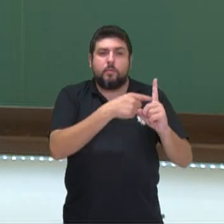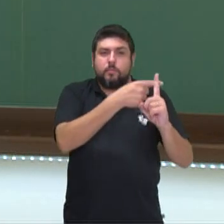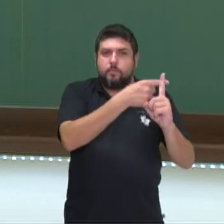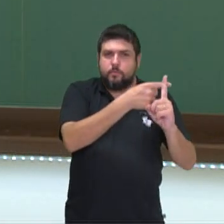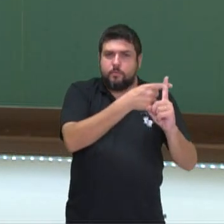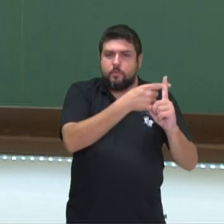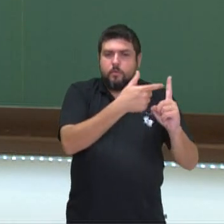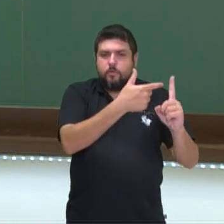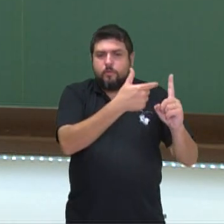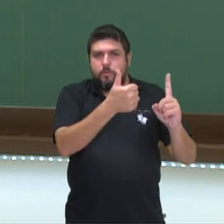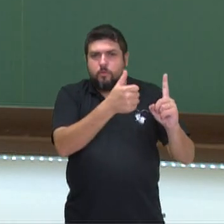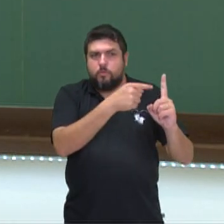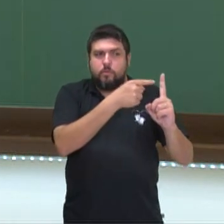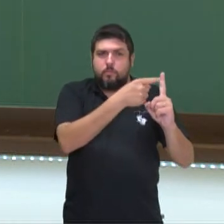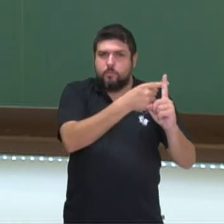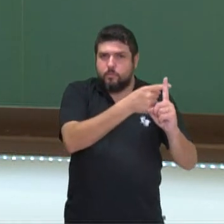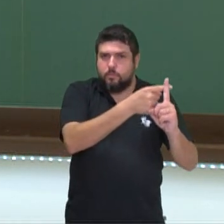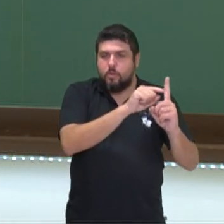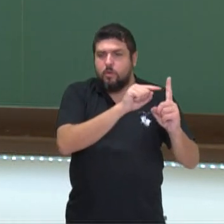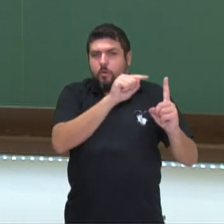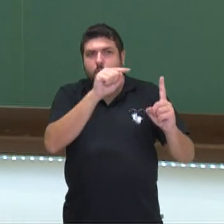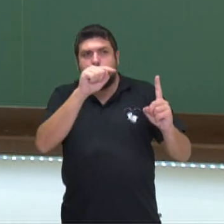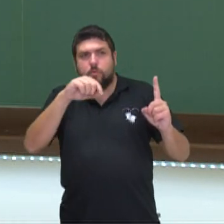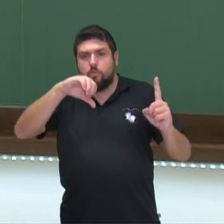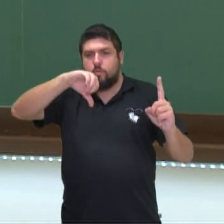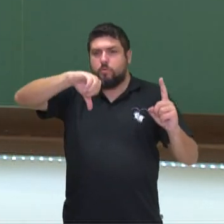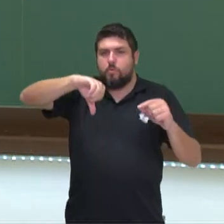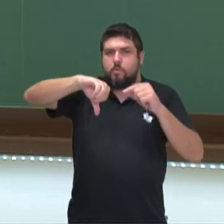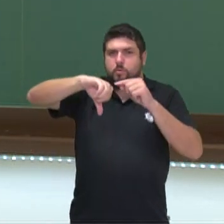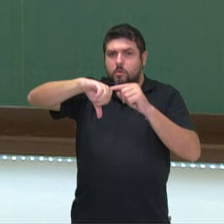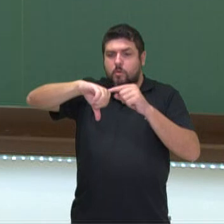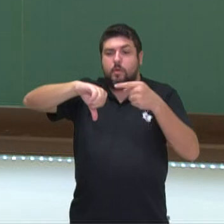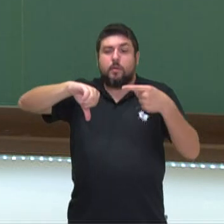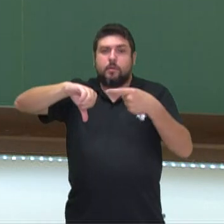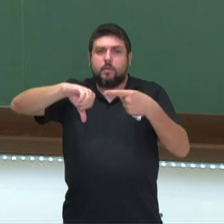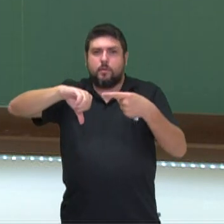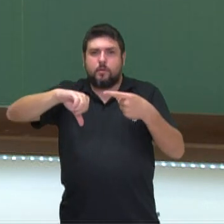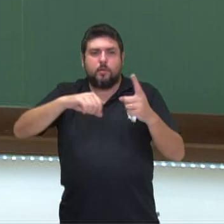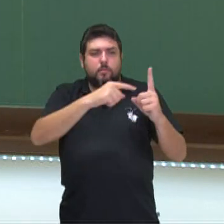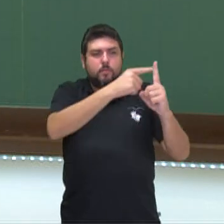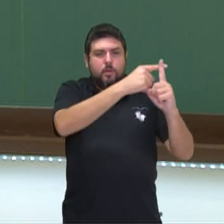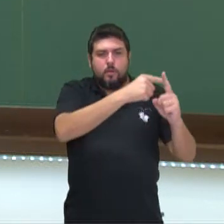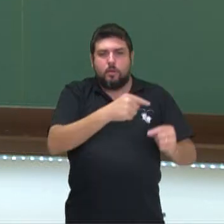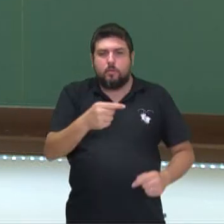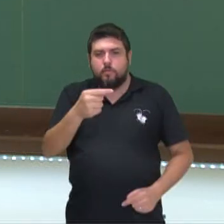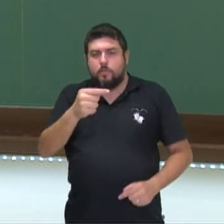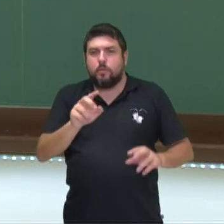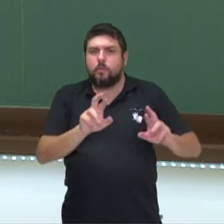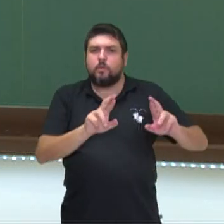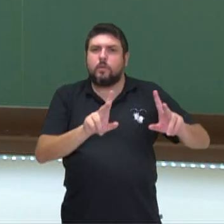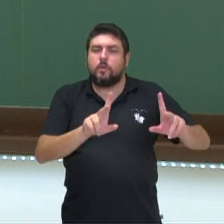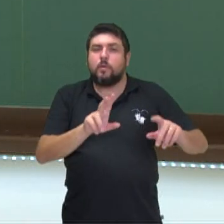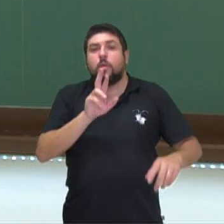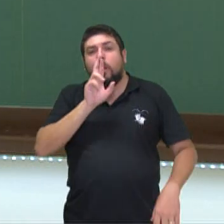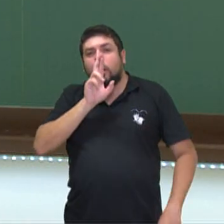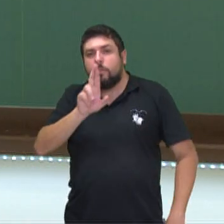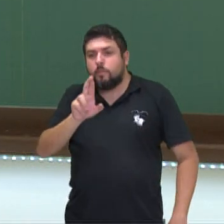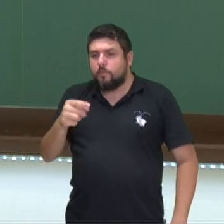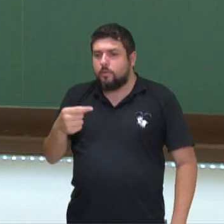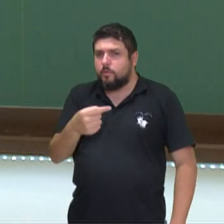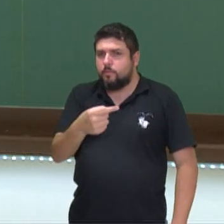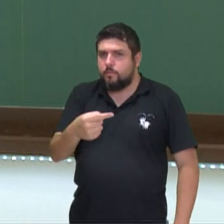número positivo por um número negativo, o resultado vai ficar menos